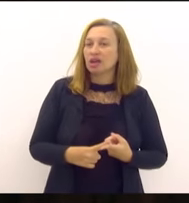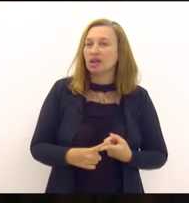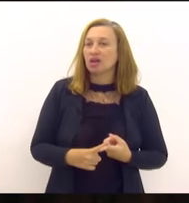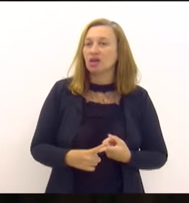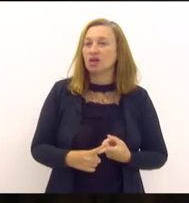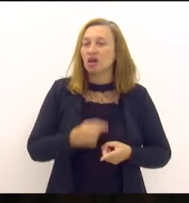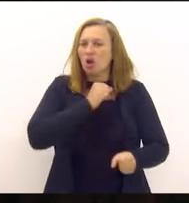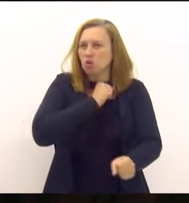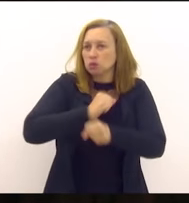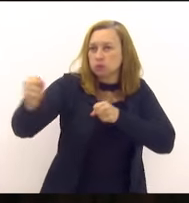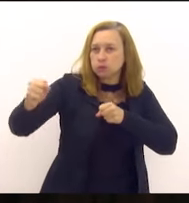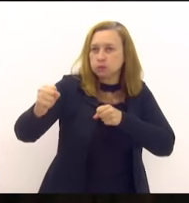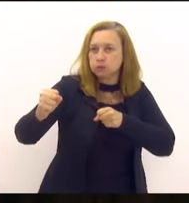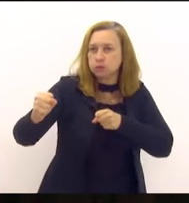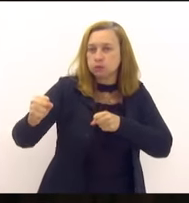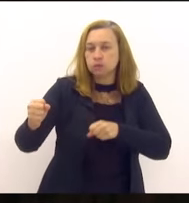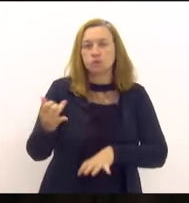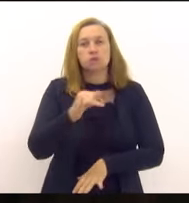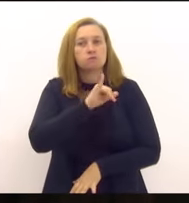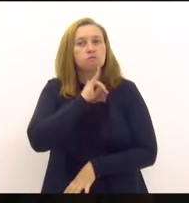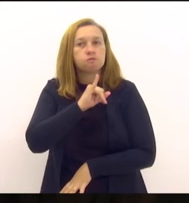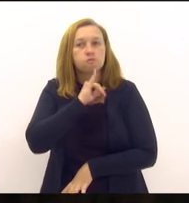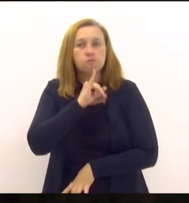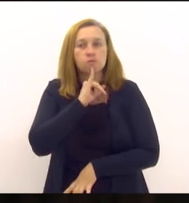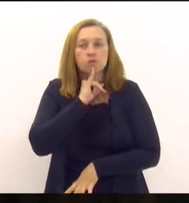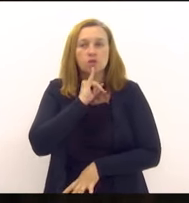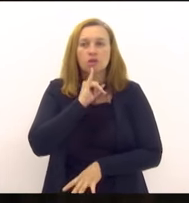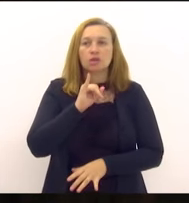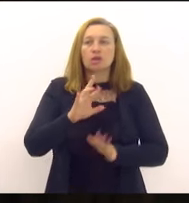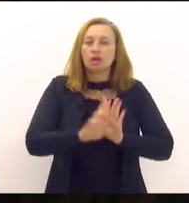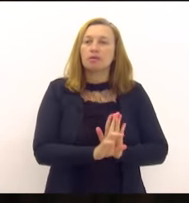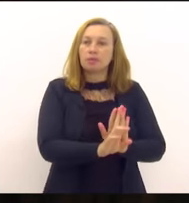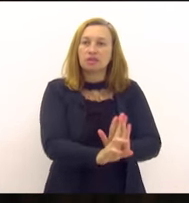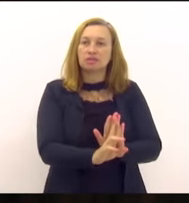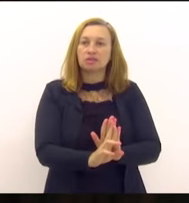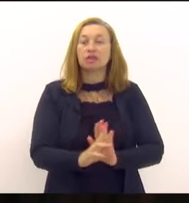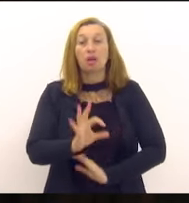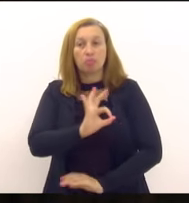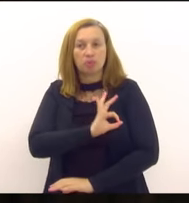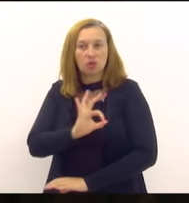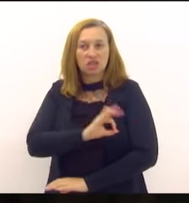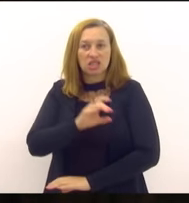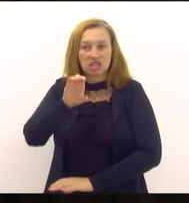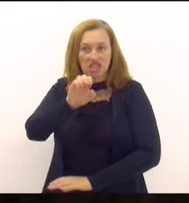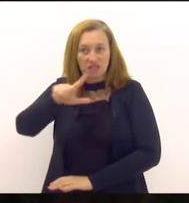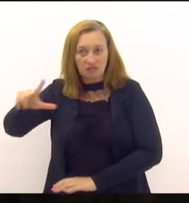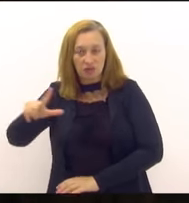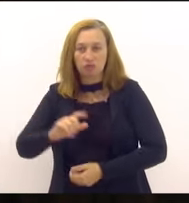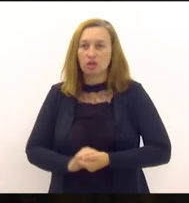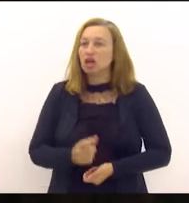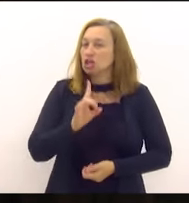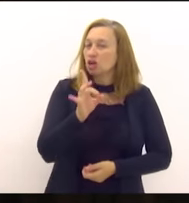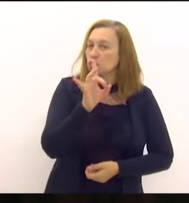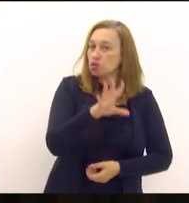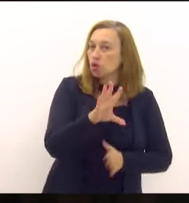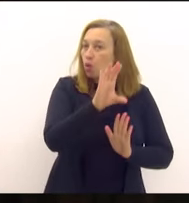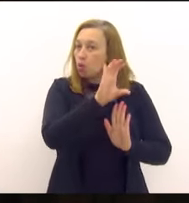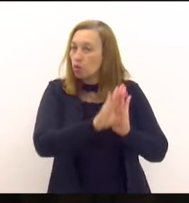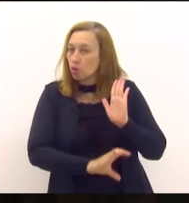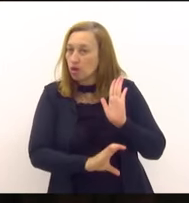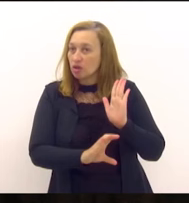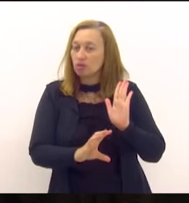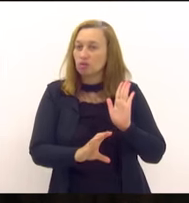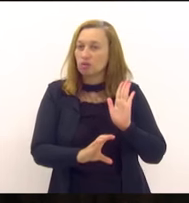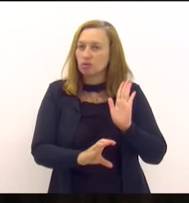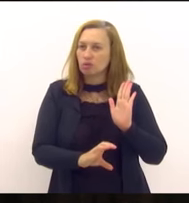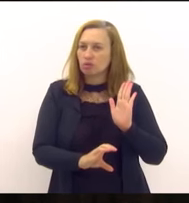de repúdio muito infeliz por parte das representações da Polícia Civil, tendo em vista não só o currículo do